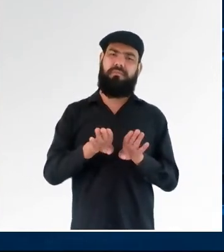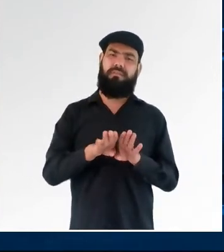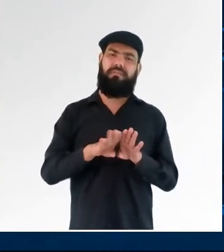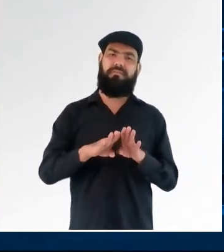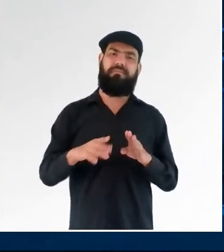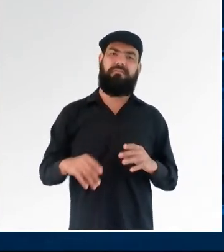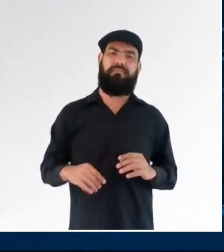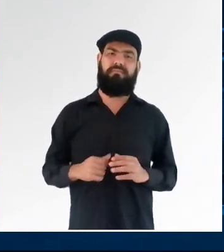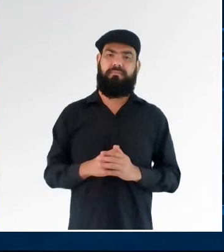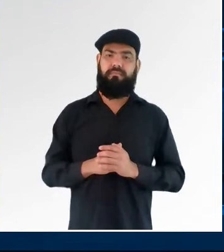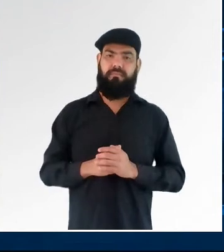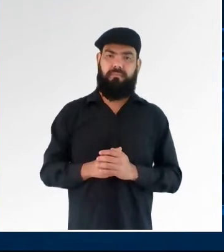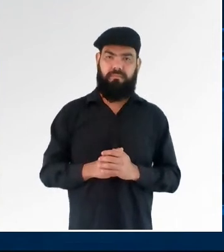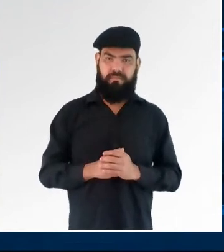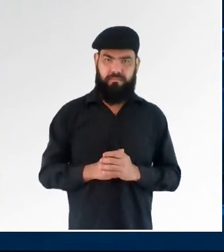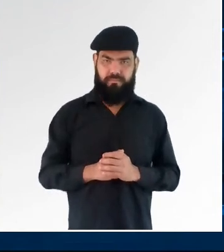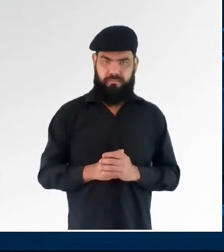a